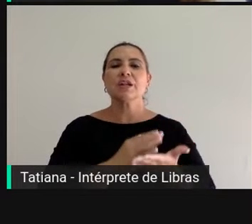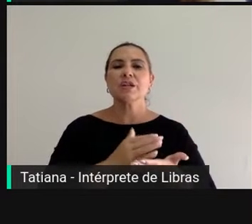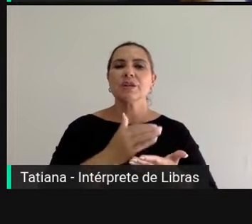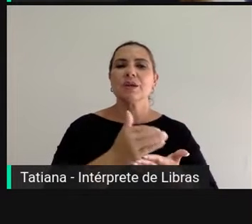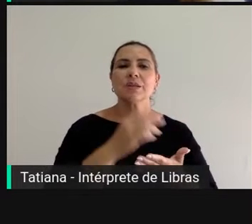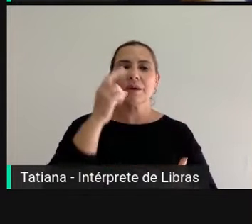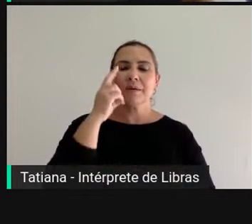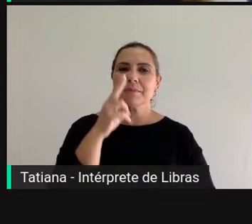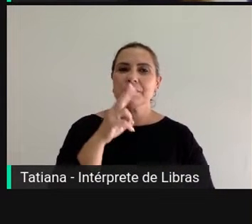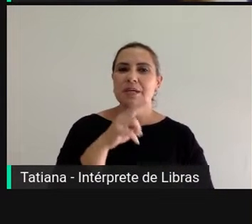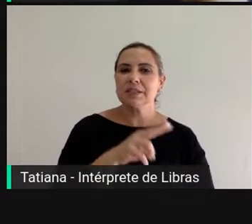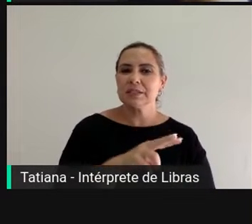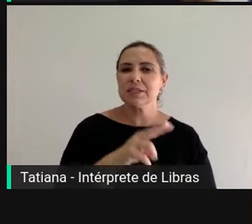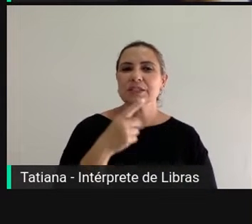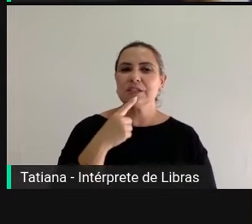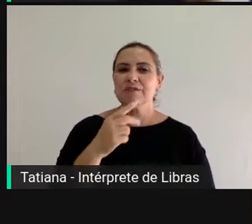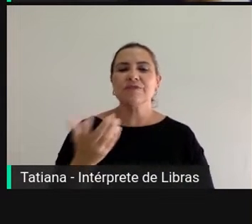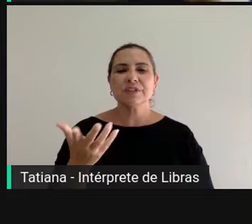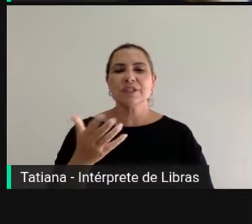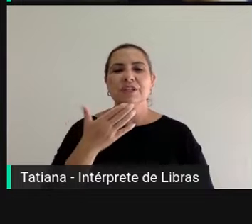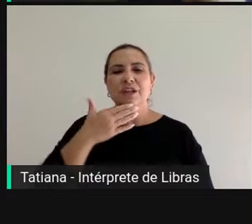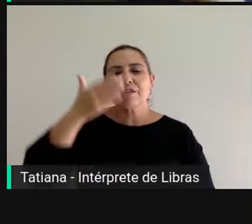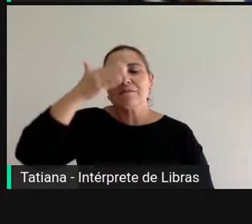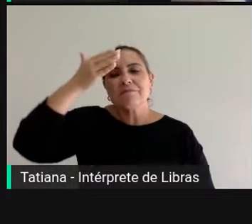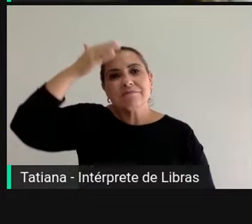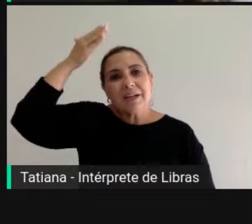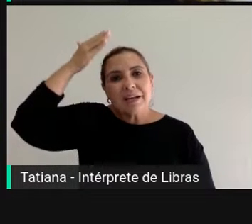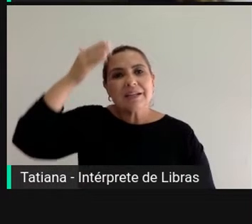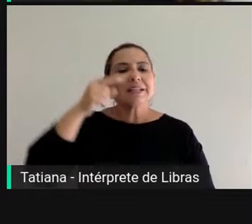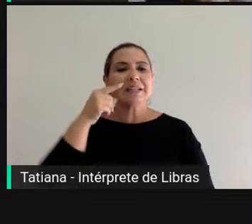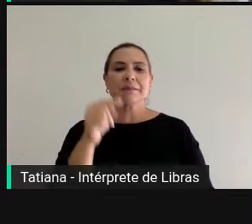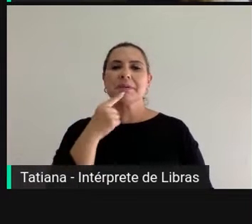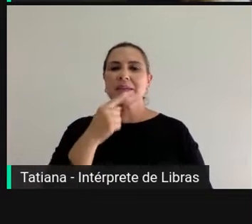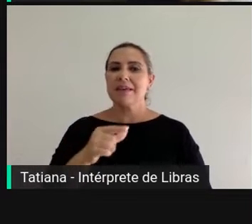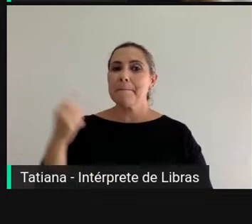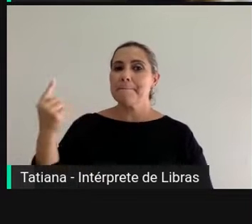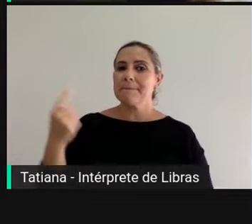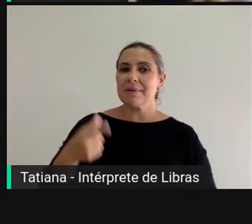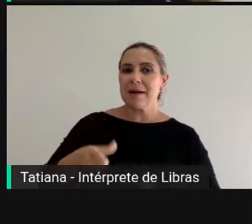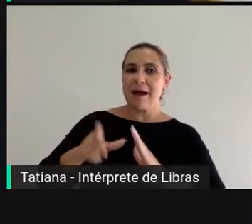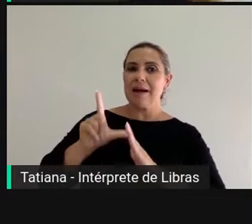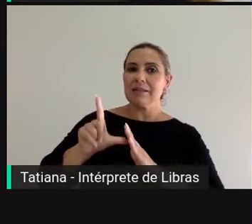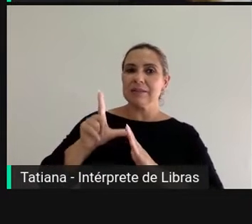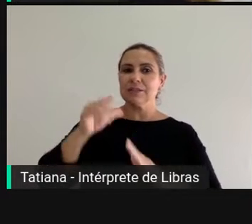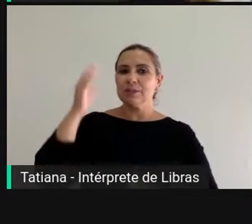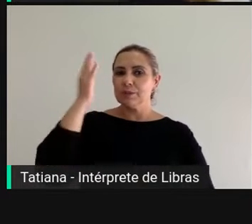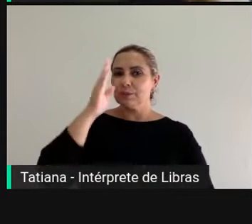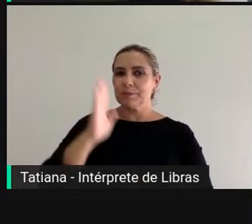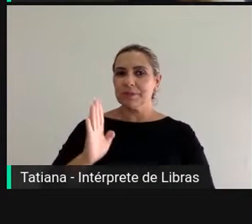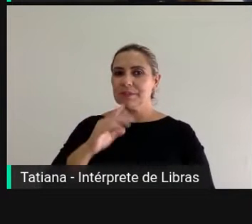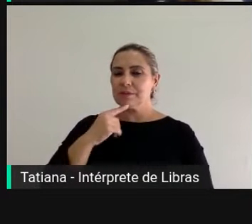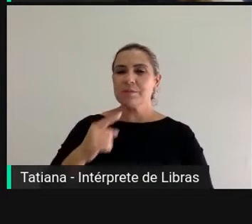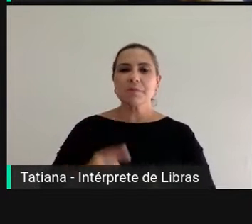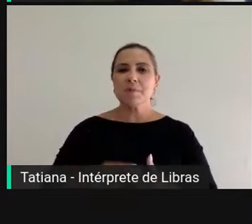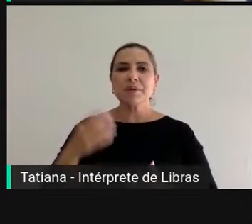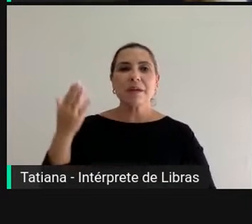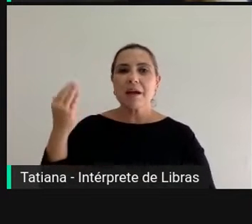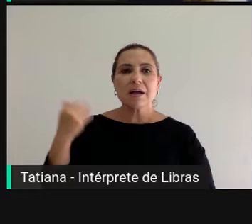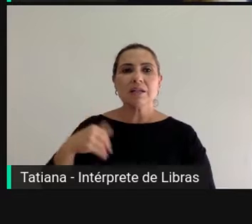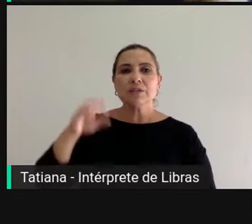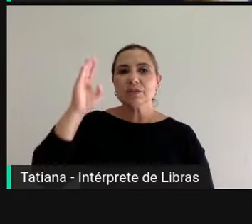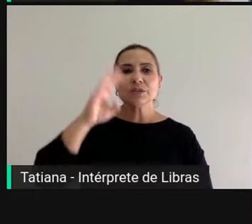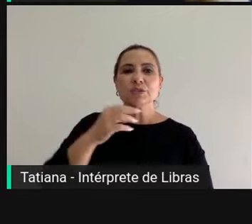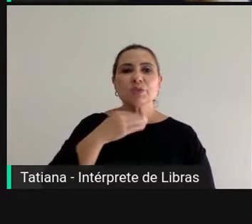exemplo, um país igual a Arábia Saudita, que está na frente do Brasil, e é um país que até, 4 anos atrás não permitia que as